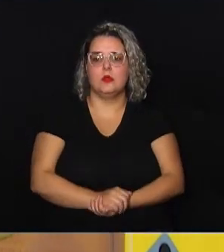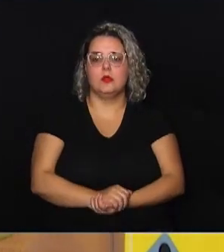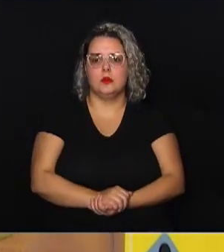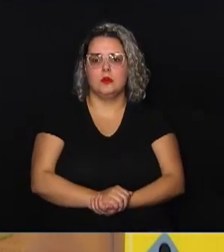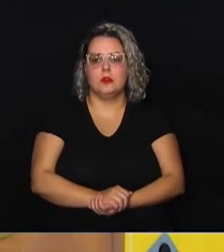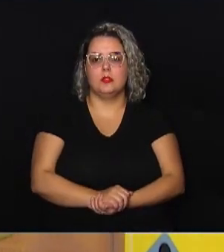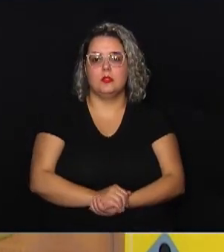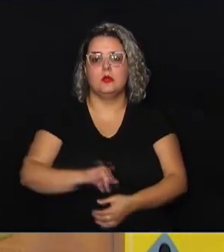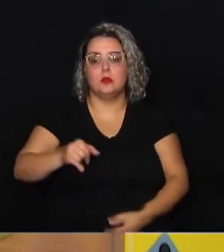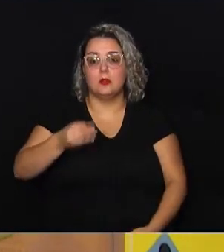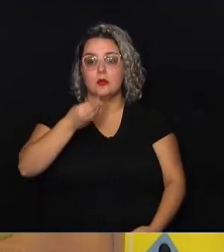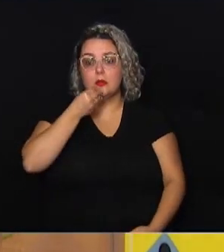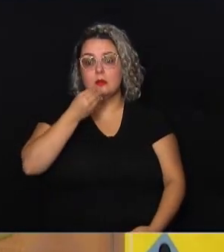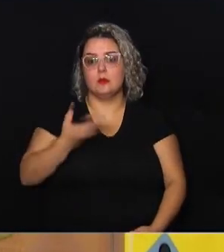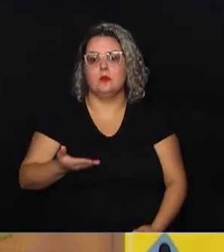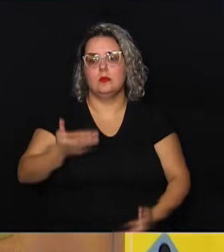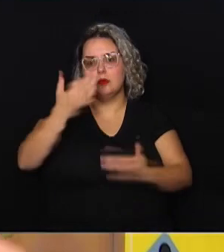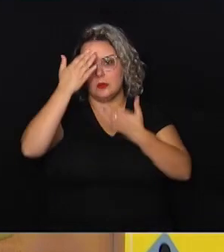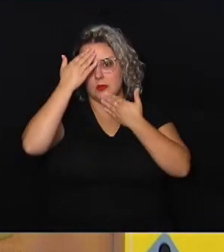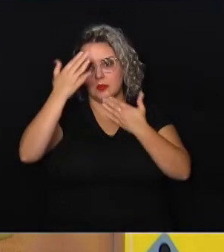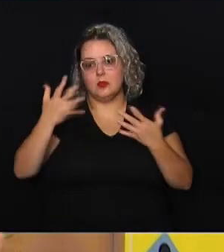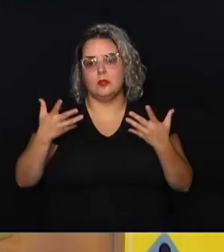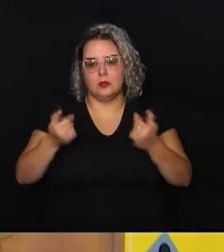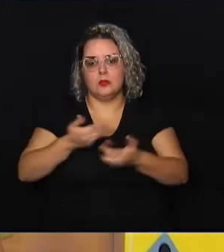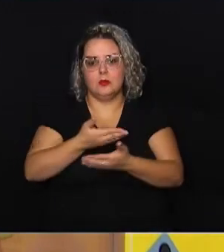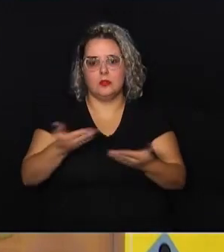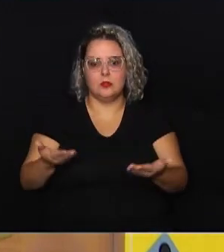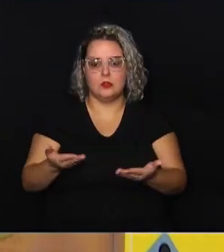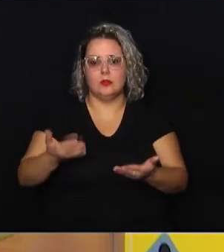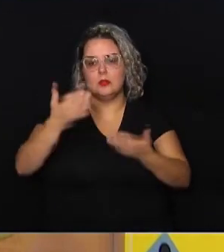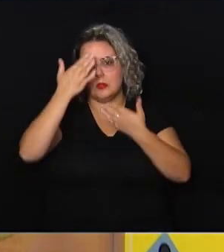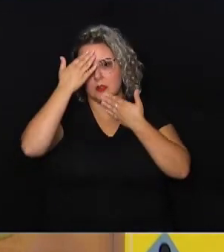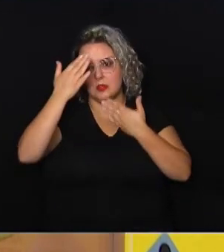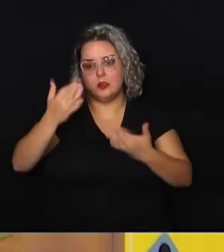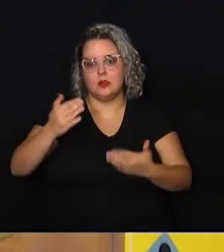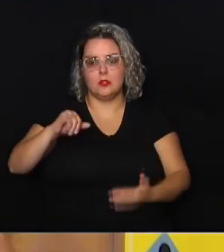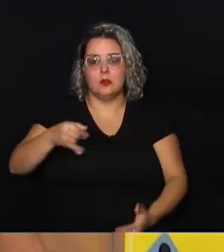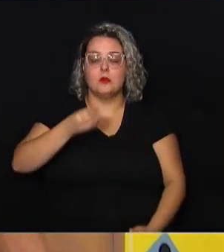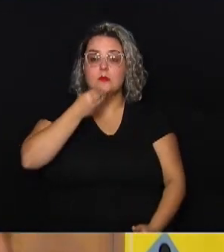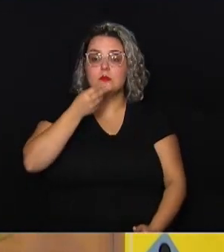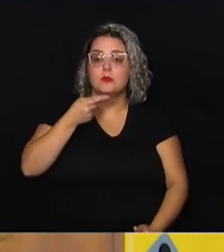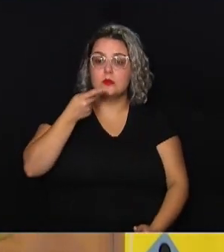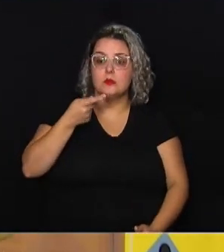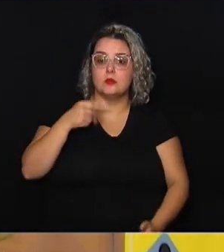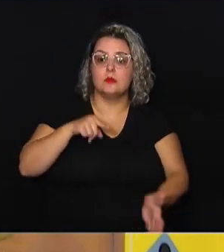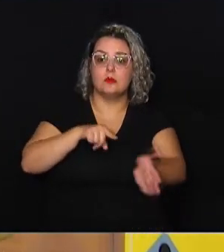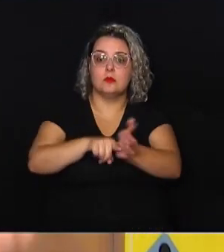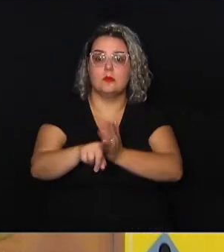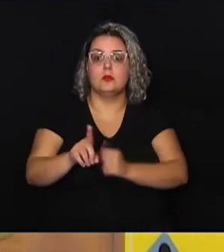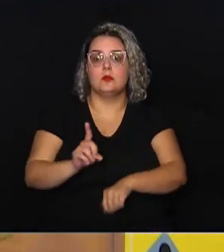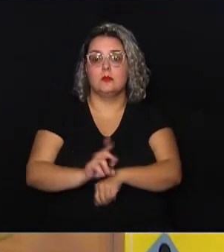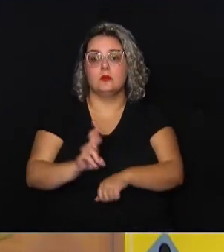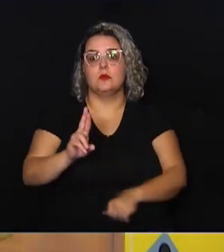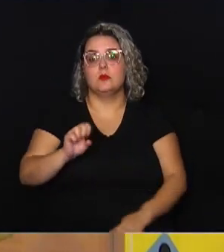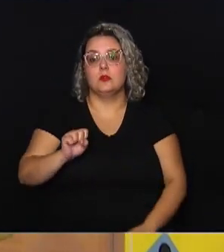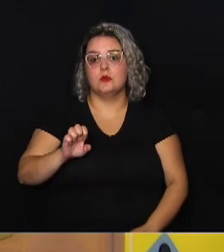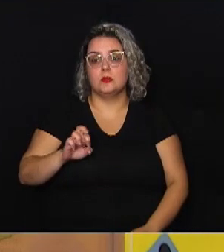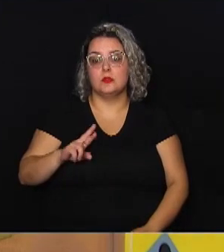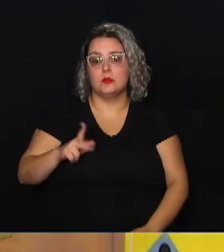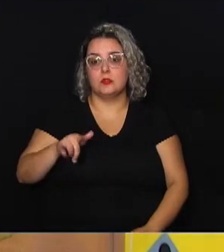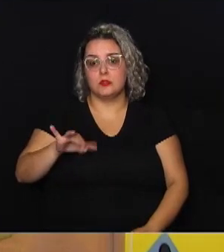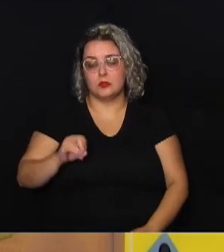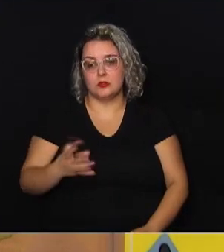estou aproveitando essa oportunidade, agradeço a todos vocês, agradeço a oportunidade de estar falando, perguntar só para o doutor Sérgio. Doutor, uma coisa